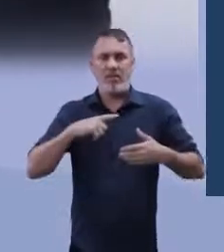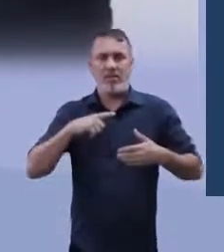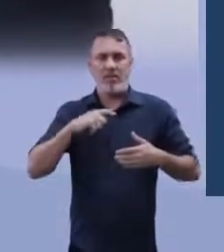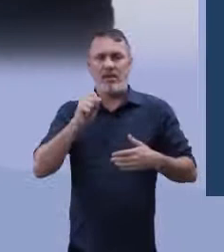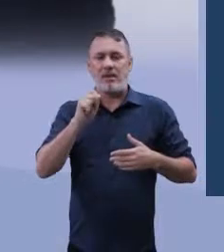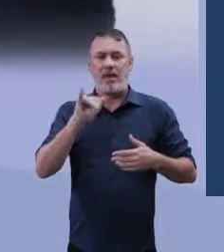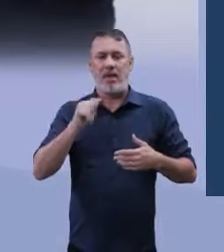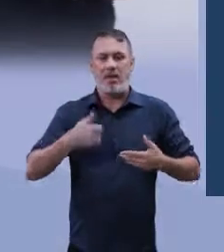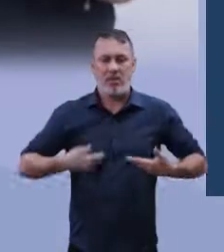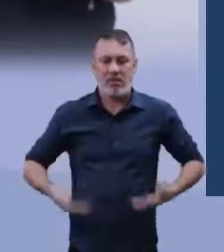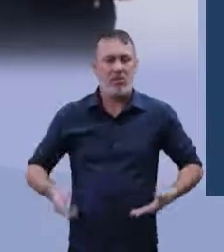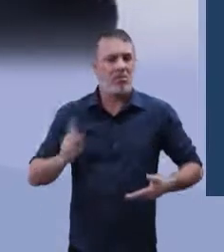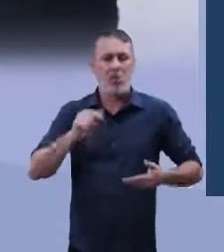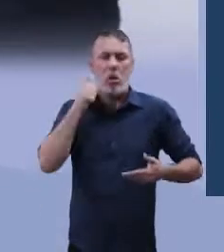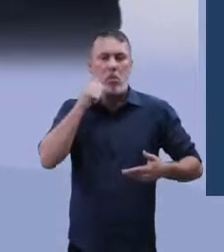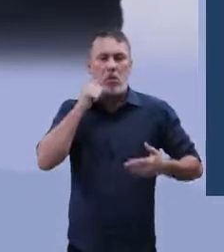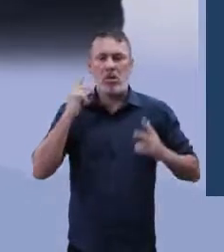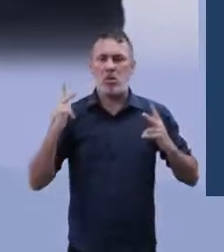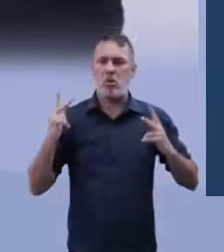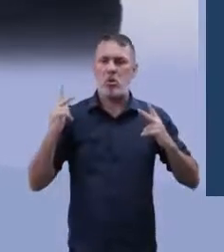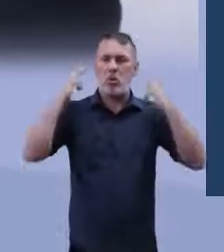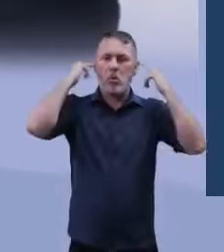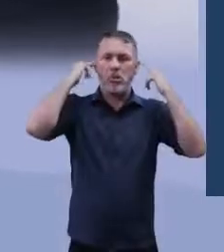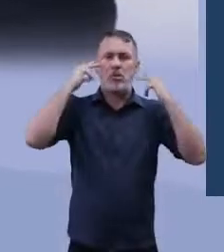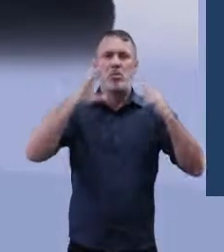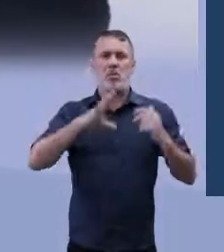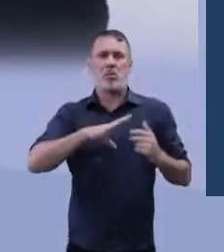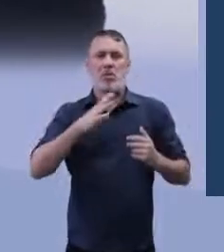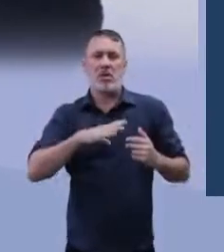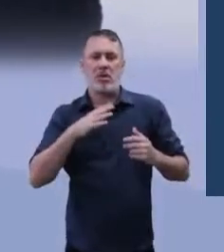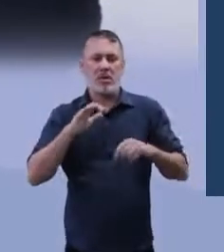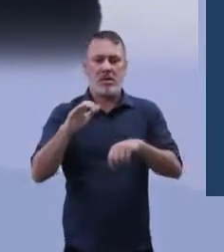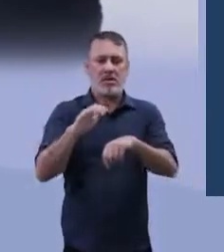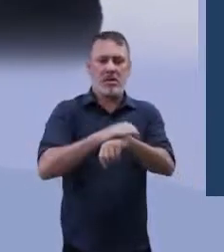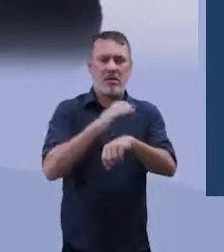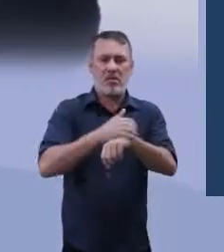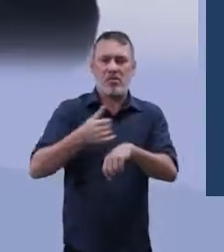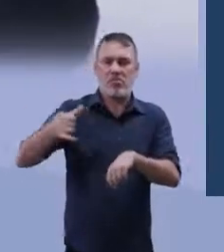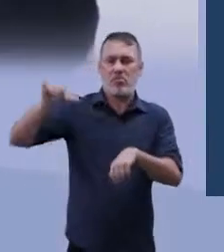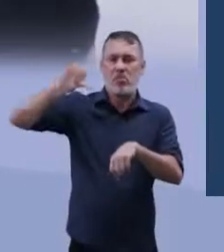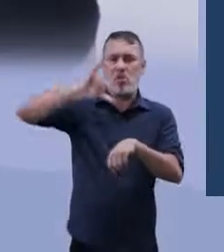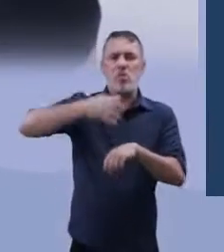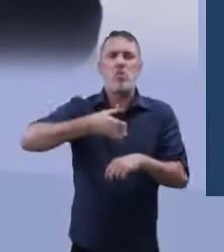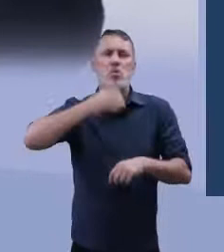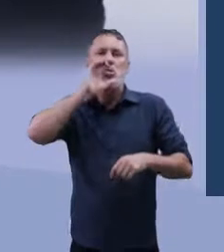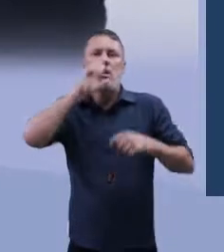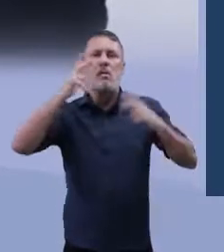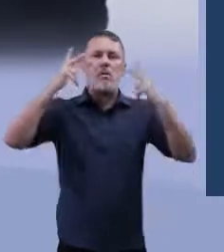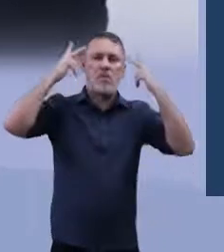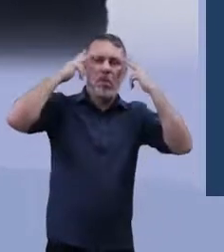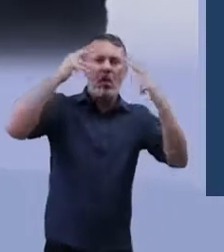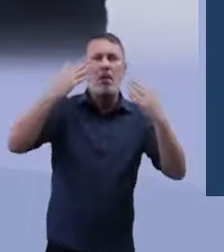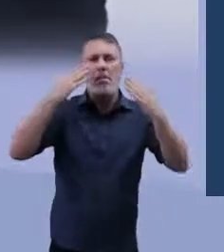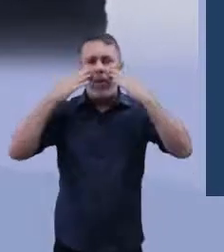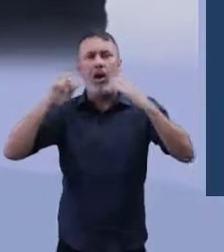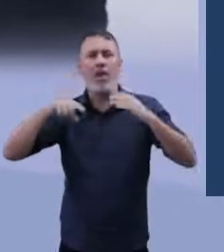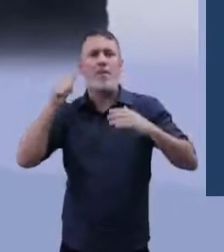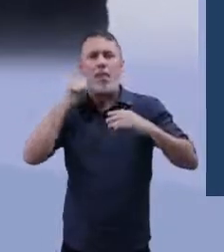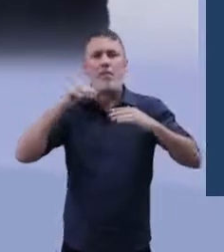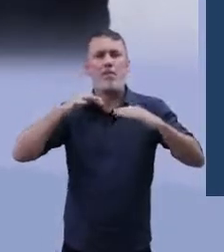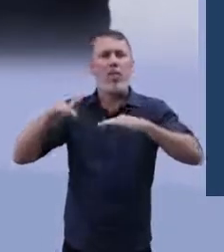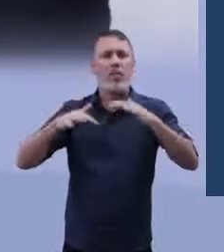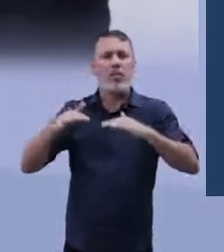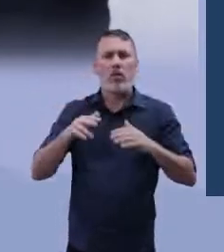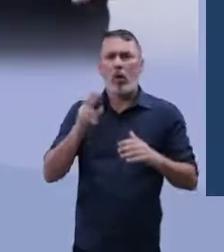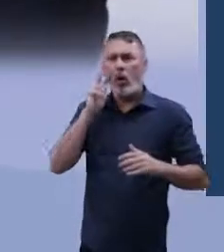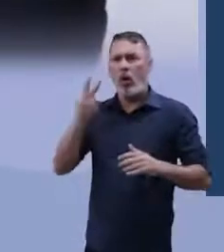joelho. Uau, que escândalo! Cortaram os cabelos na nuca, tal qual as prostitutas da época. Então agora